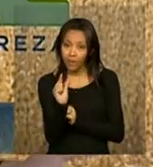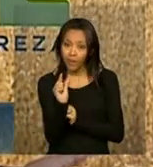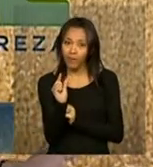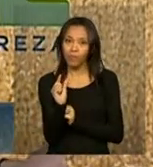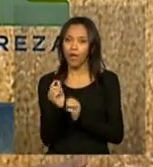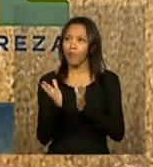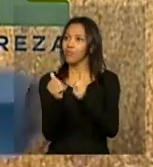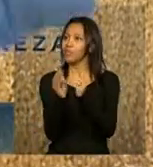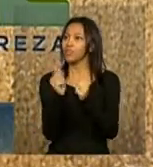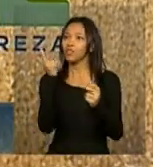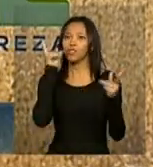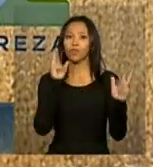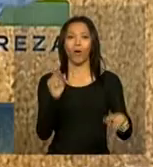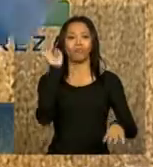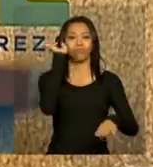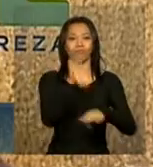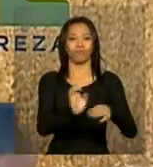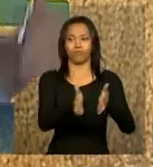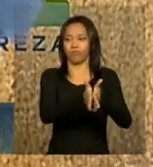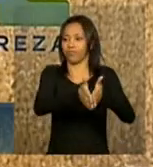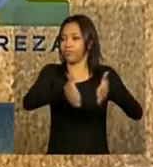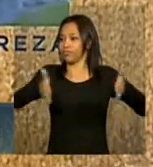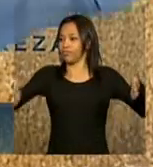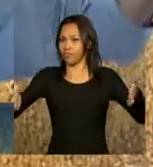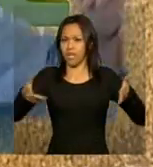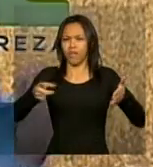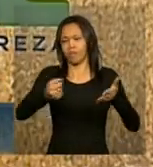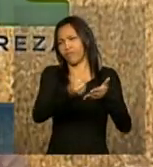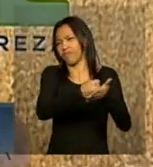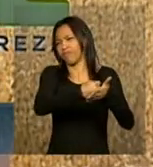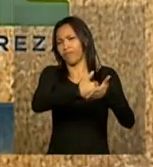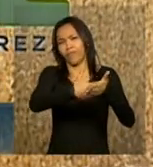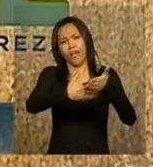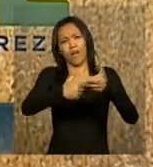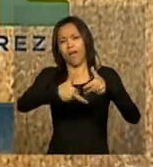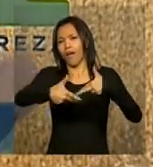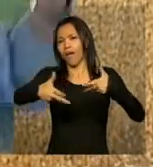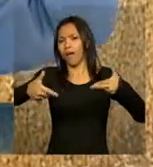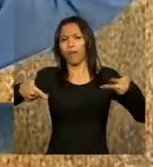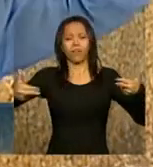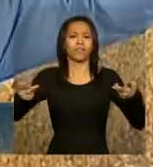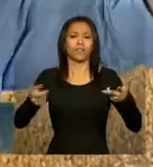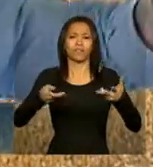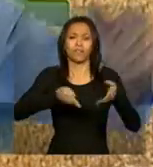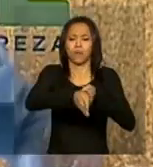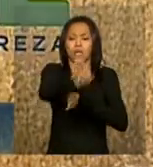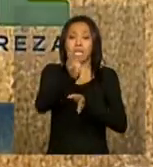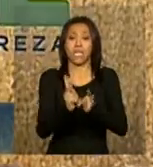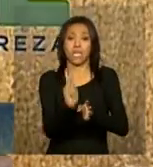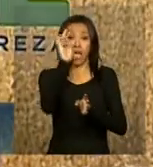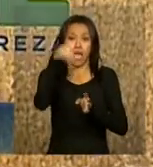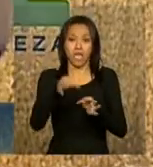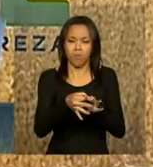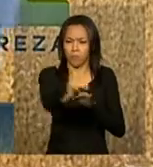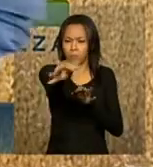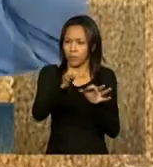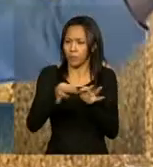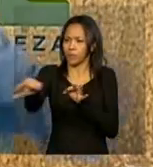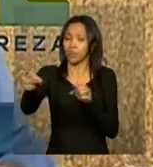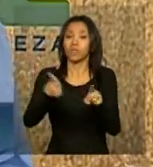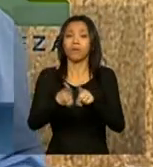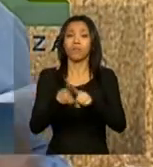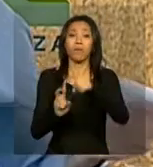do tamanho de Mato Grosso. Quando nós falamos de milhares de quilômetros de estradas, programas de pontes de